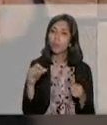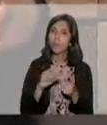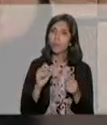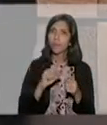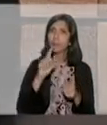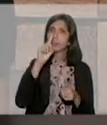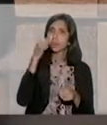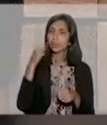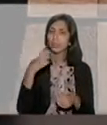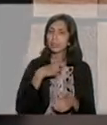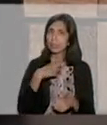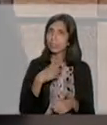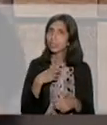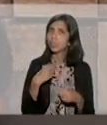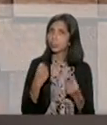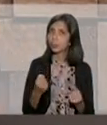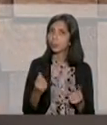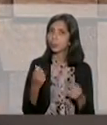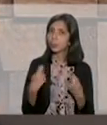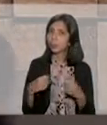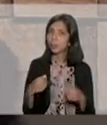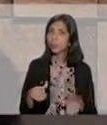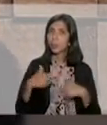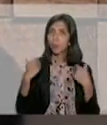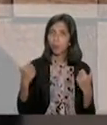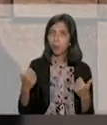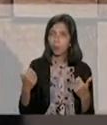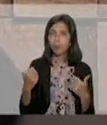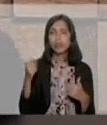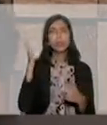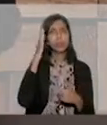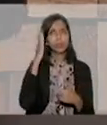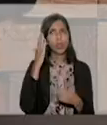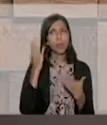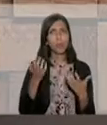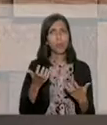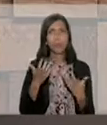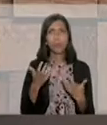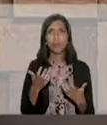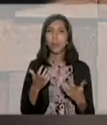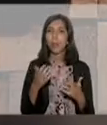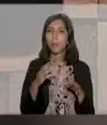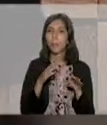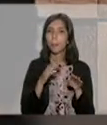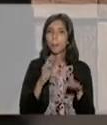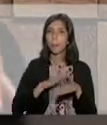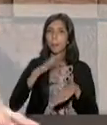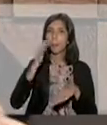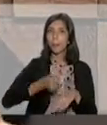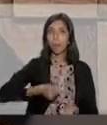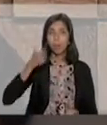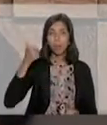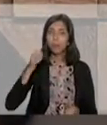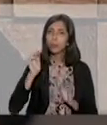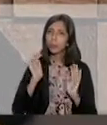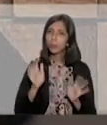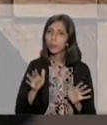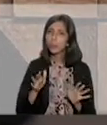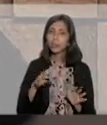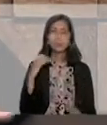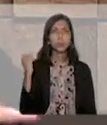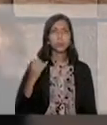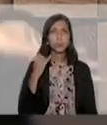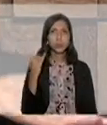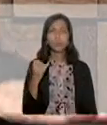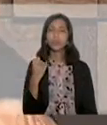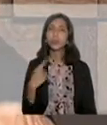que estava criando, tinha um peso e tal... Então, claro que você quer a gente queria que excedesse, mas eu acho que